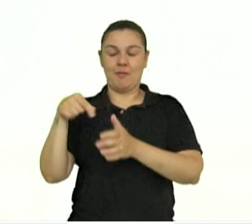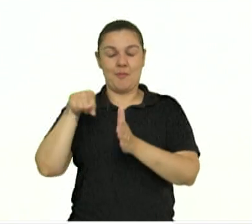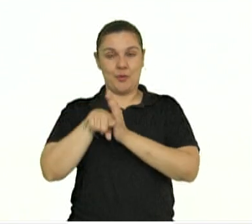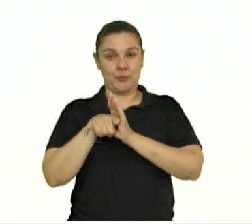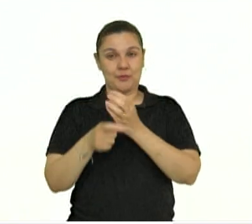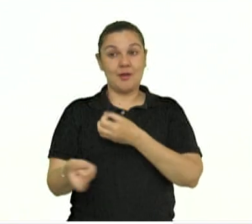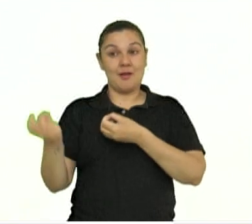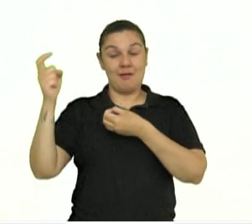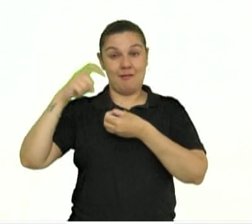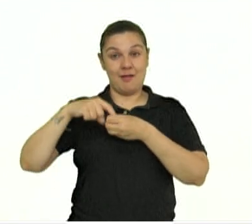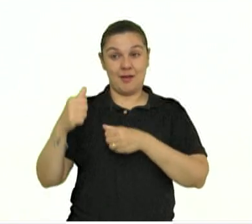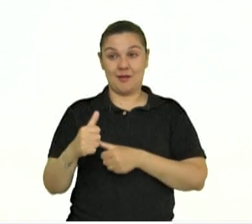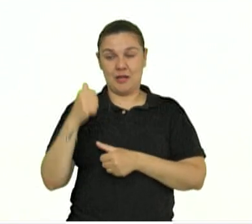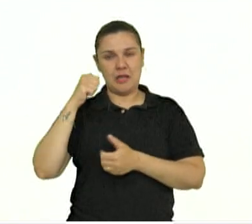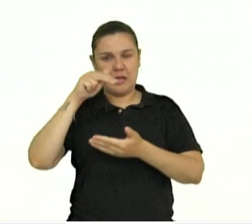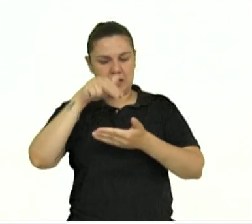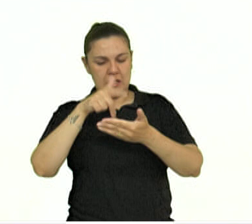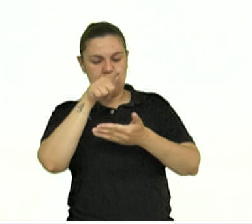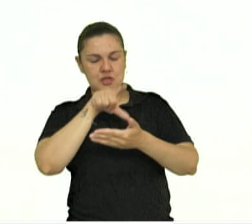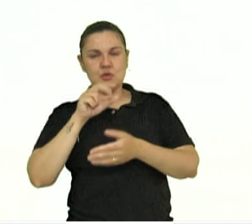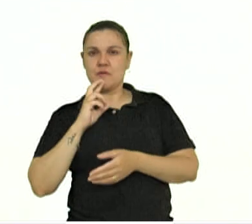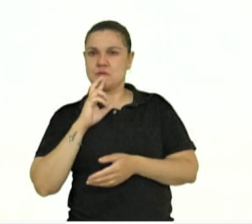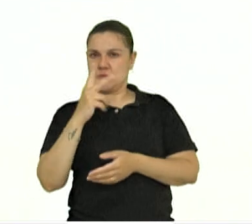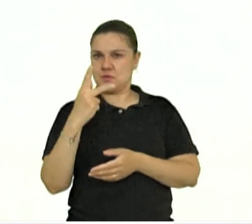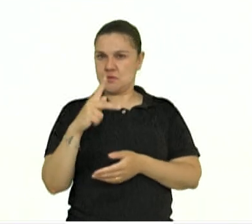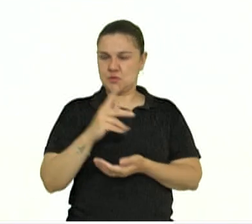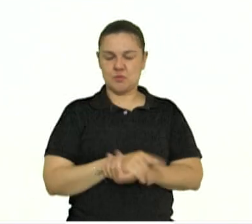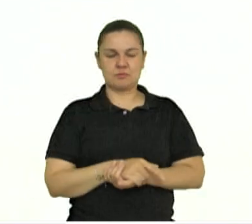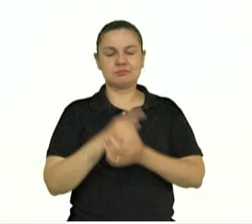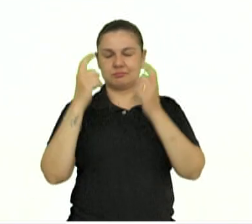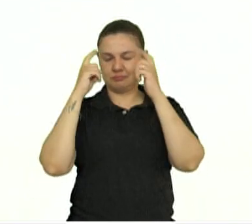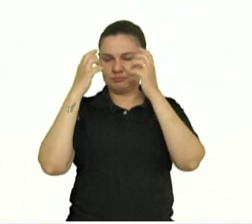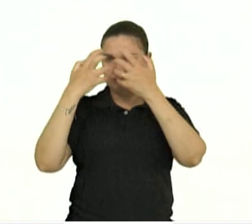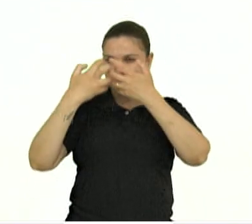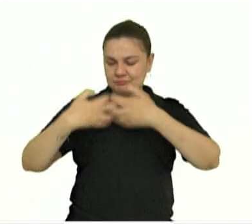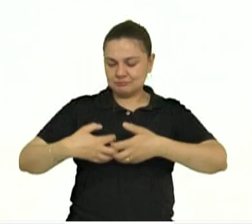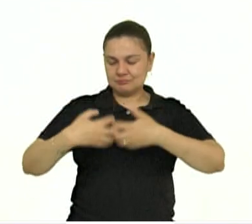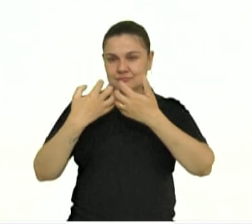anterior, releia o que você colocou como resposta, e pensar.